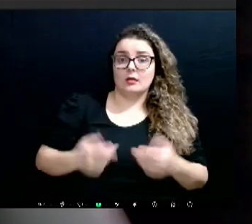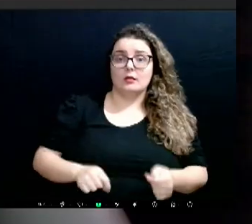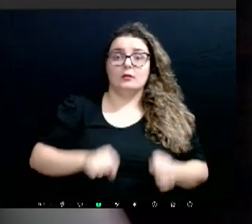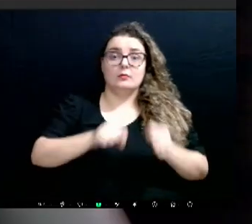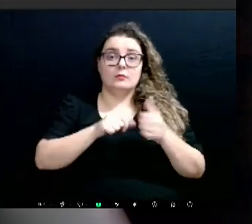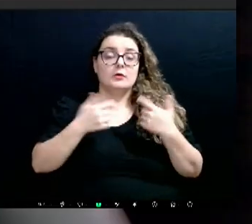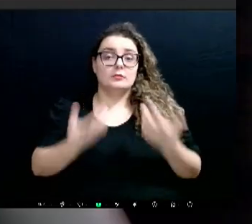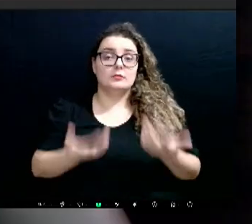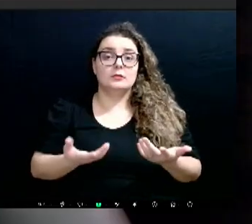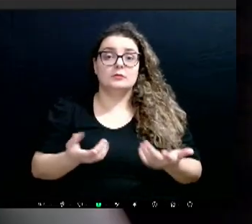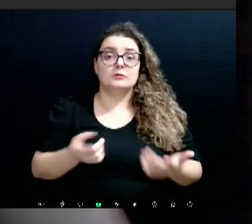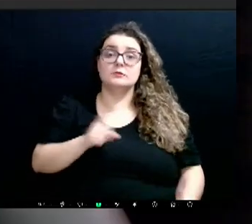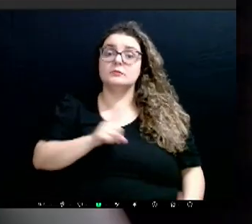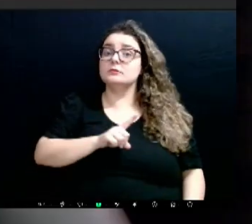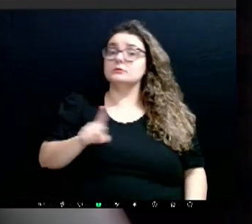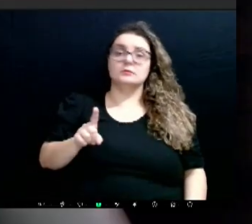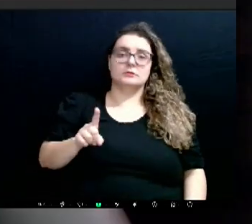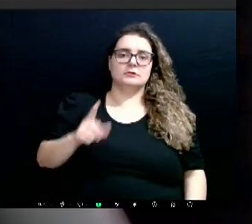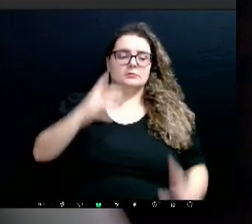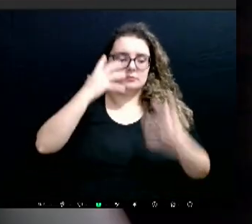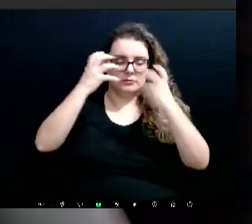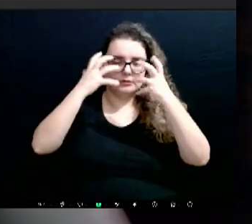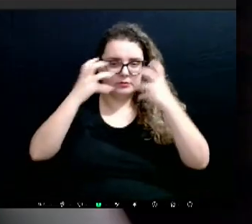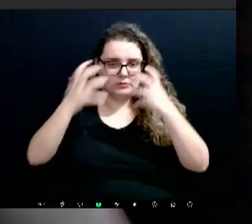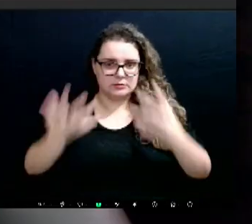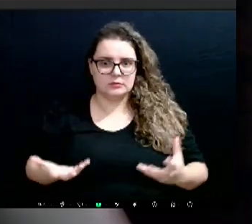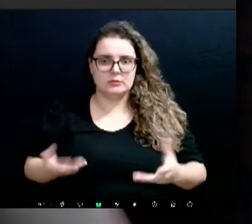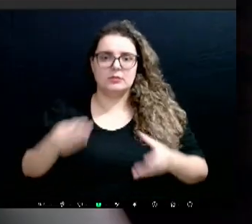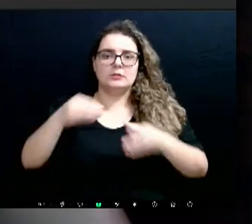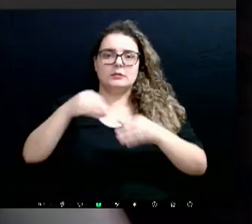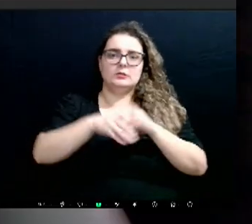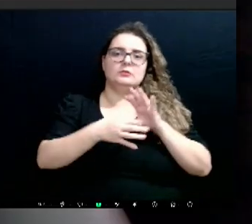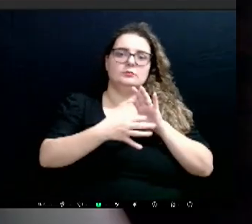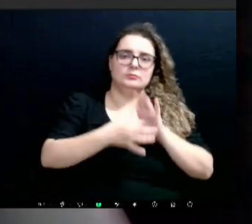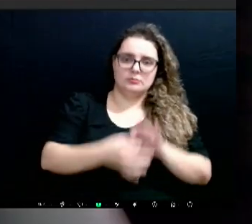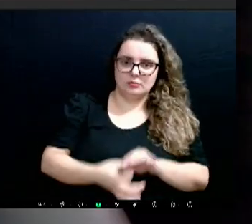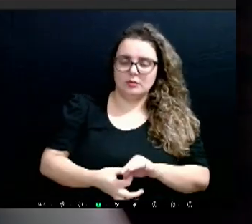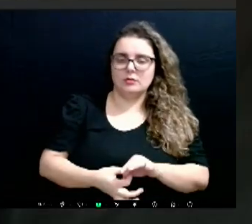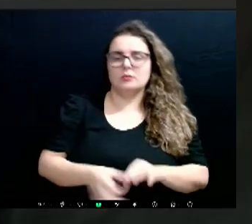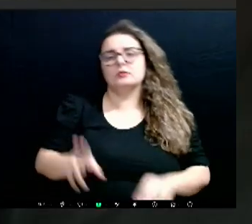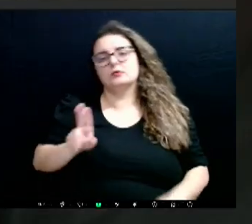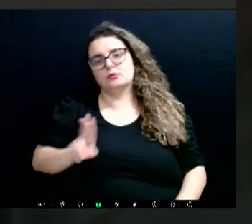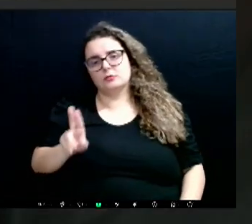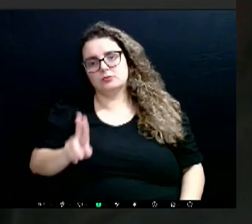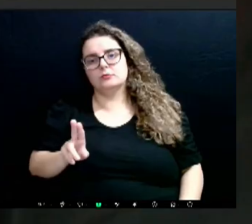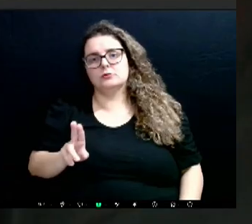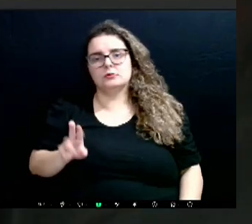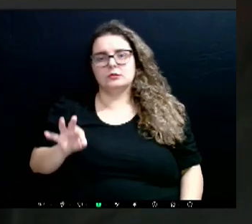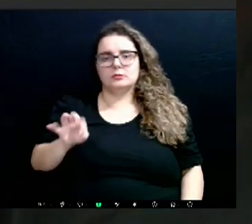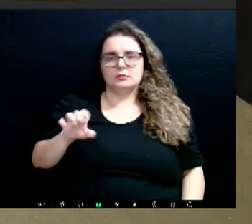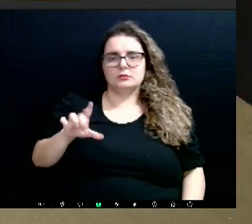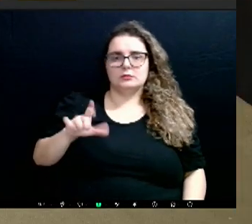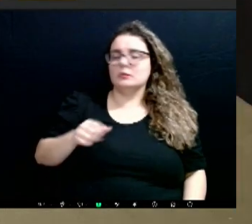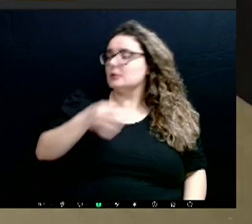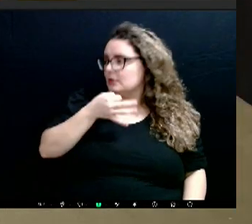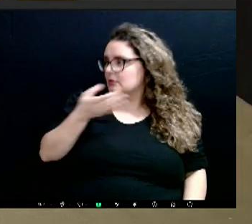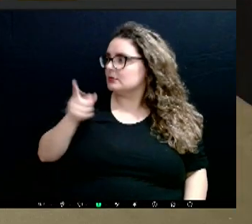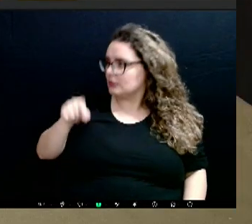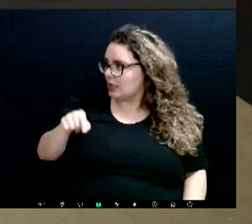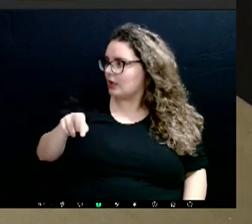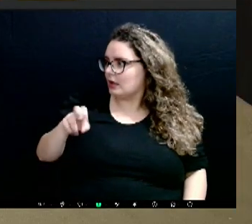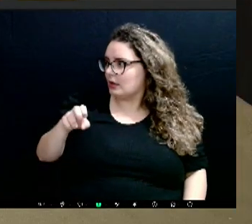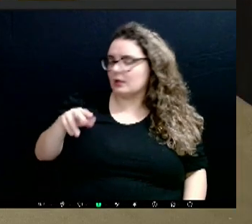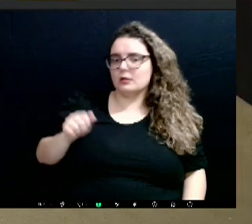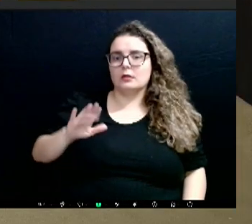não estar se estressando dentro desse contexto da utilização das telas. Excelente, né, Renata? Quando a Adriana traz